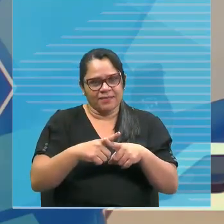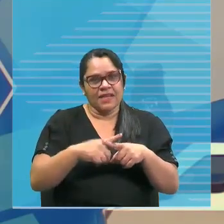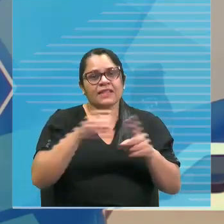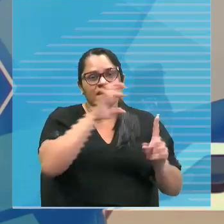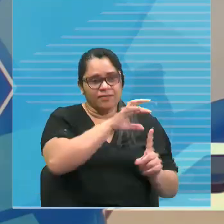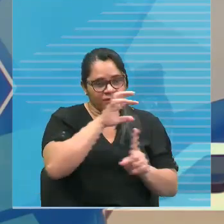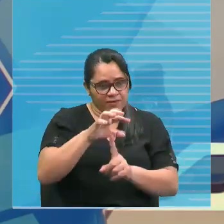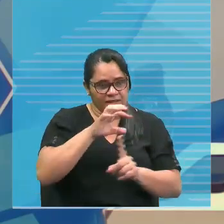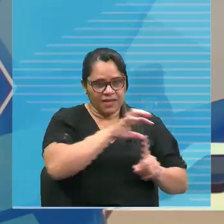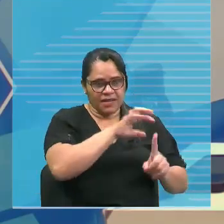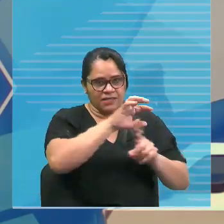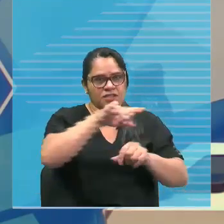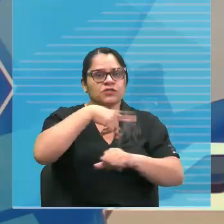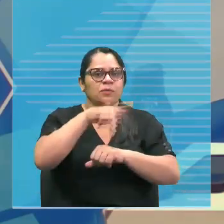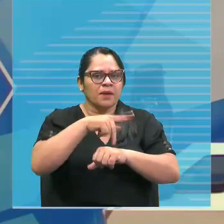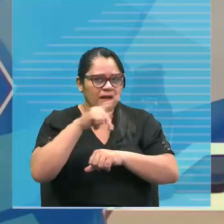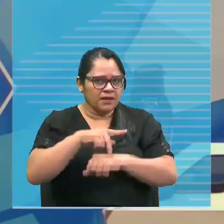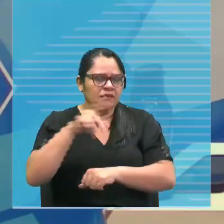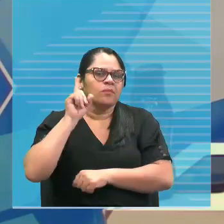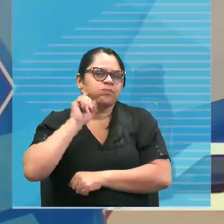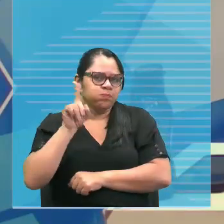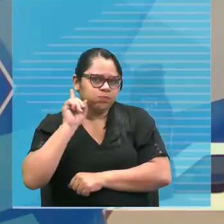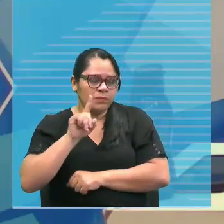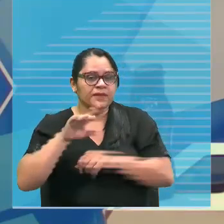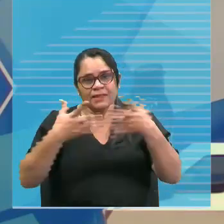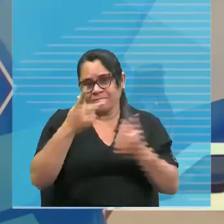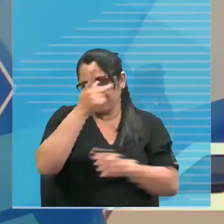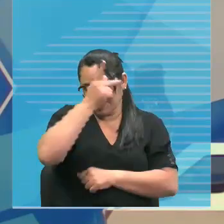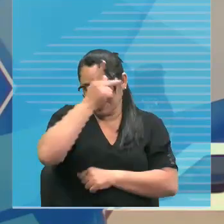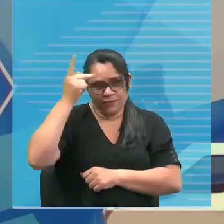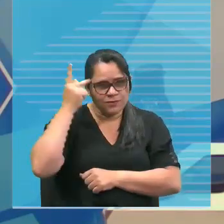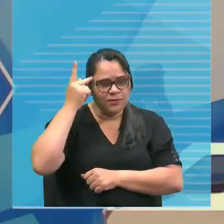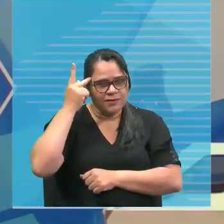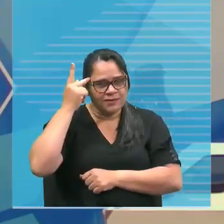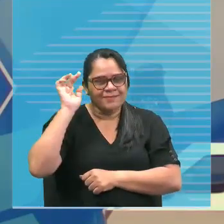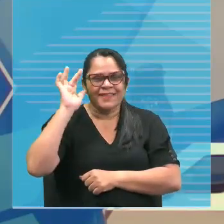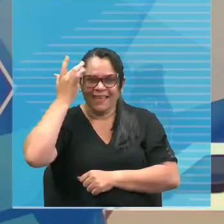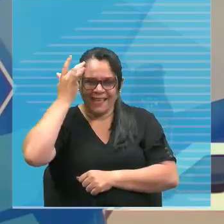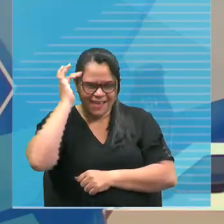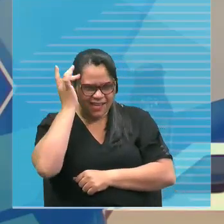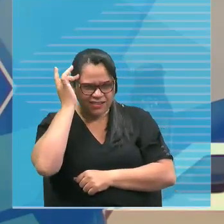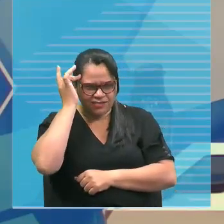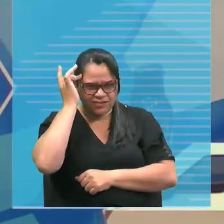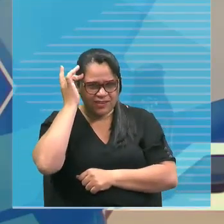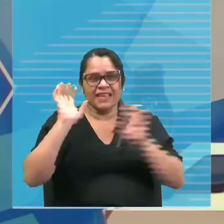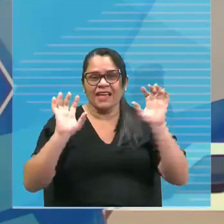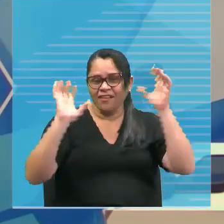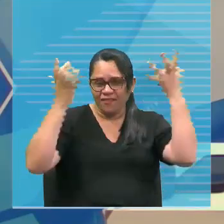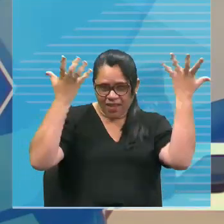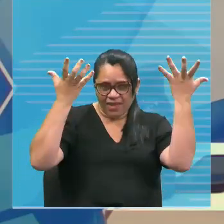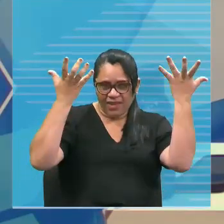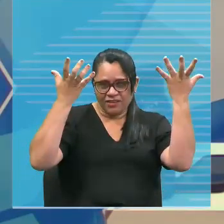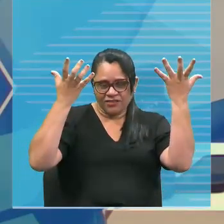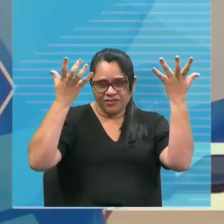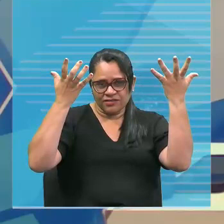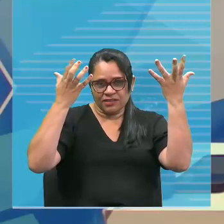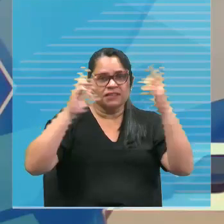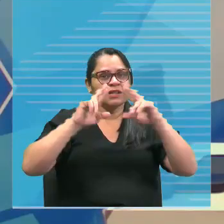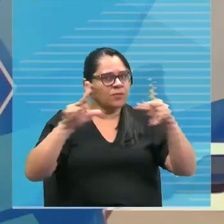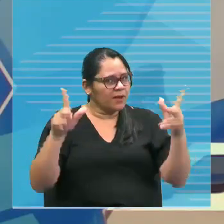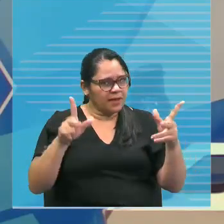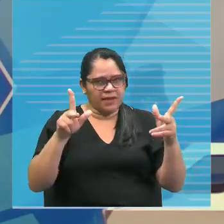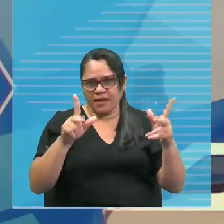causa dos Estados Unidos aí tem gente que acha que o Dia dos Mortos é Halloween não é são duas coisas diferentes